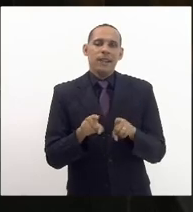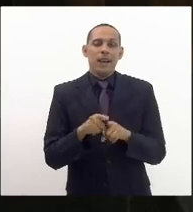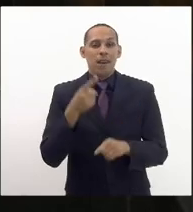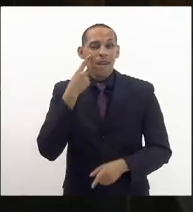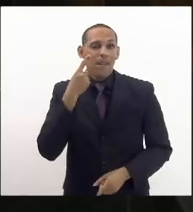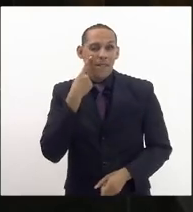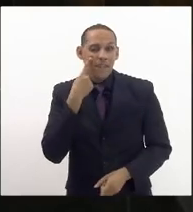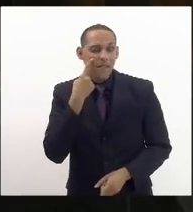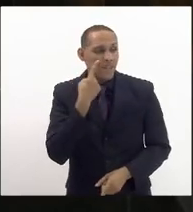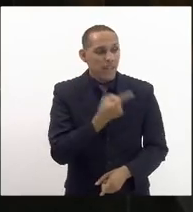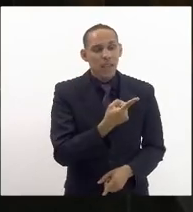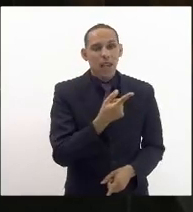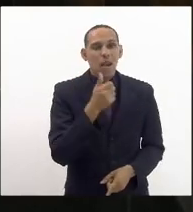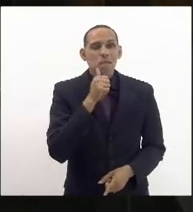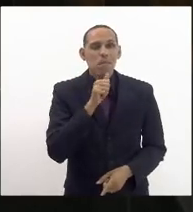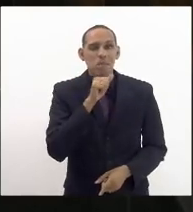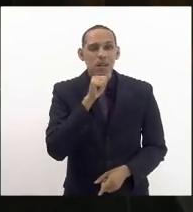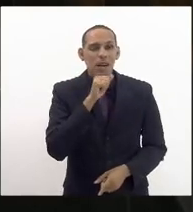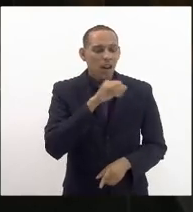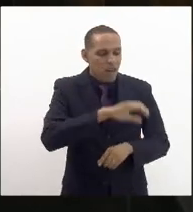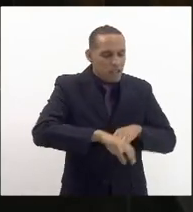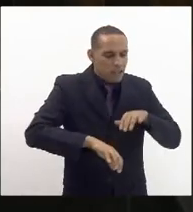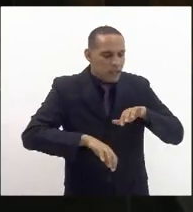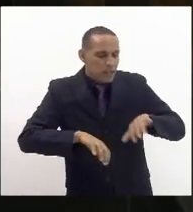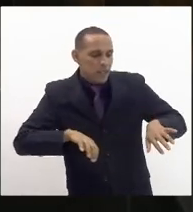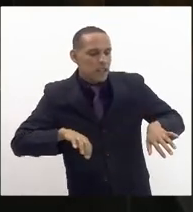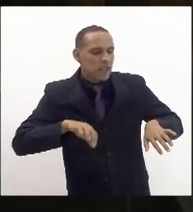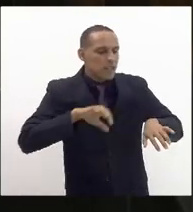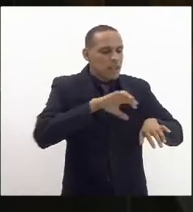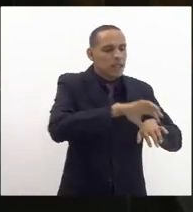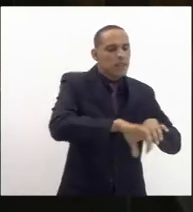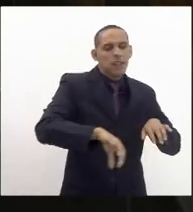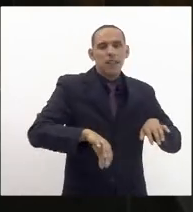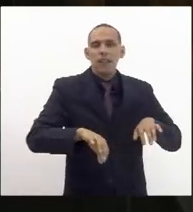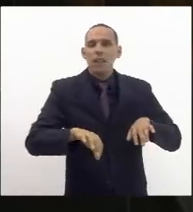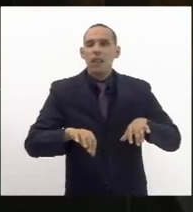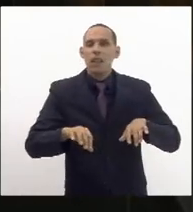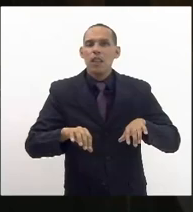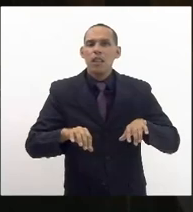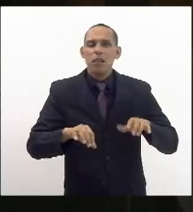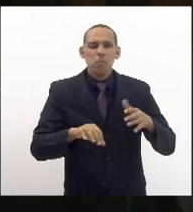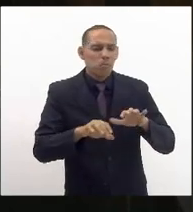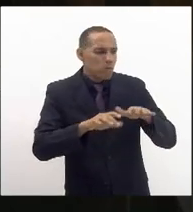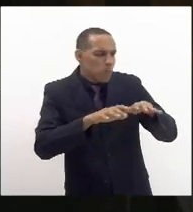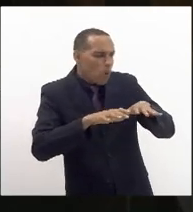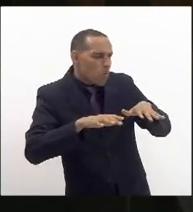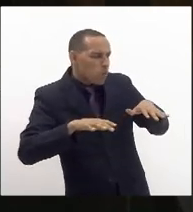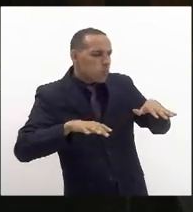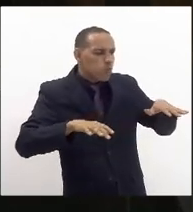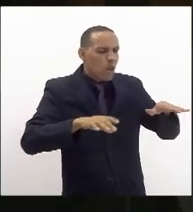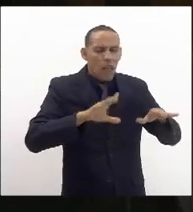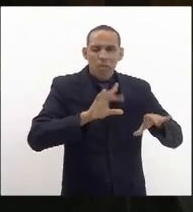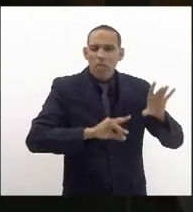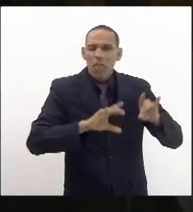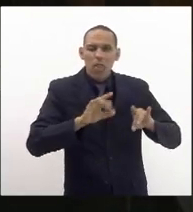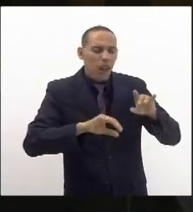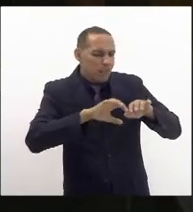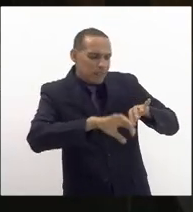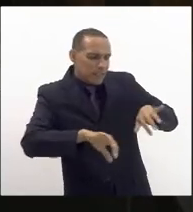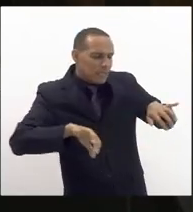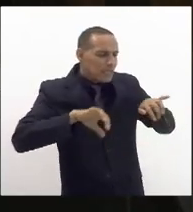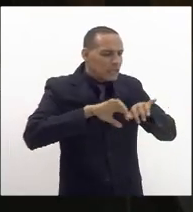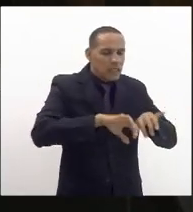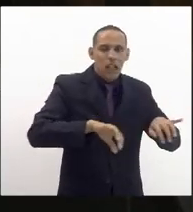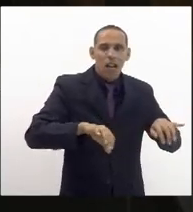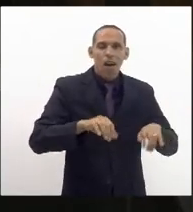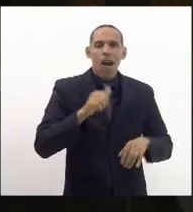mãe catando com a própria mão um ambiente imenso, uma imensidão de lama, e o que mais me chama a atenção